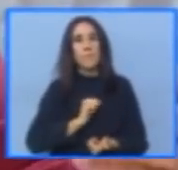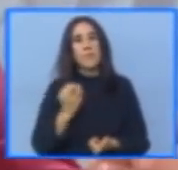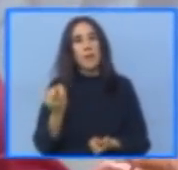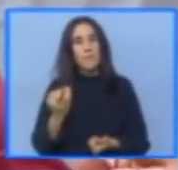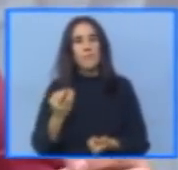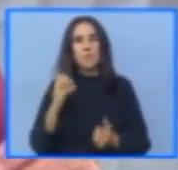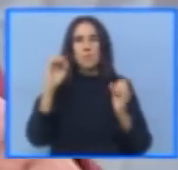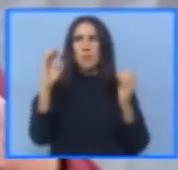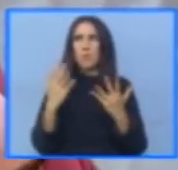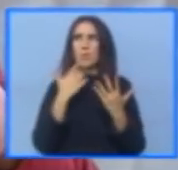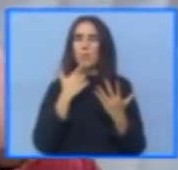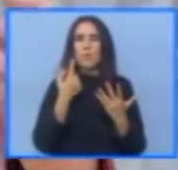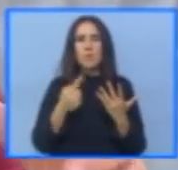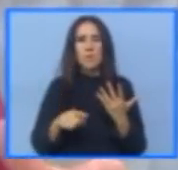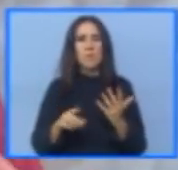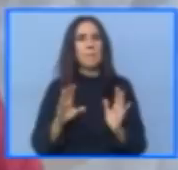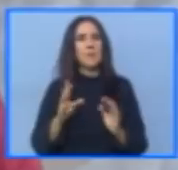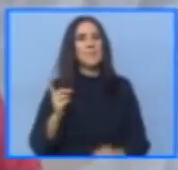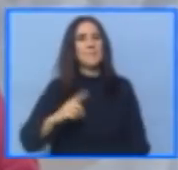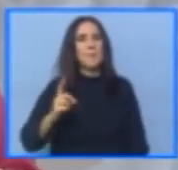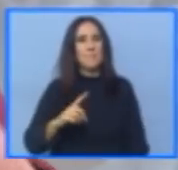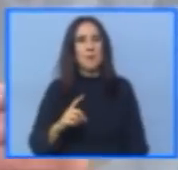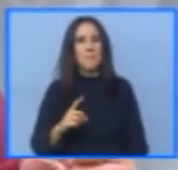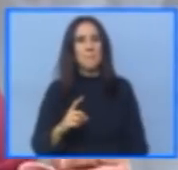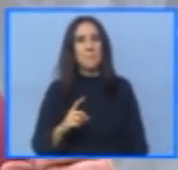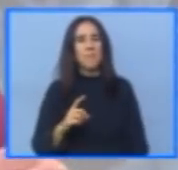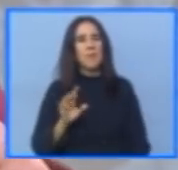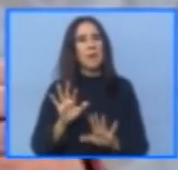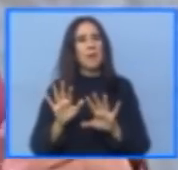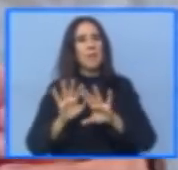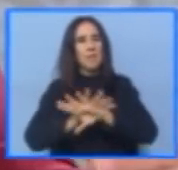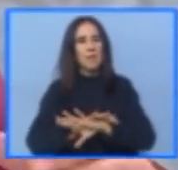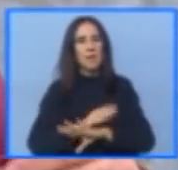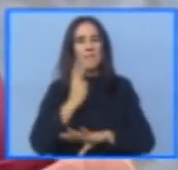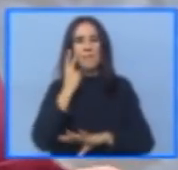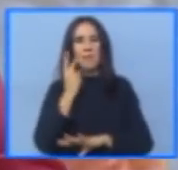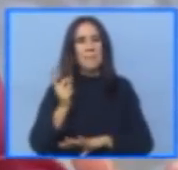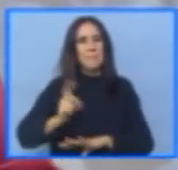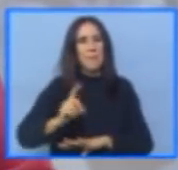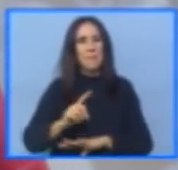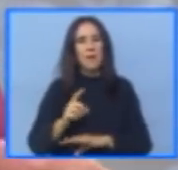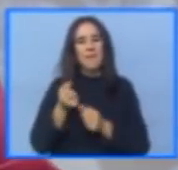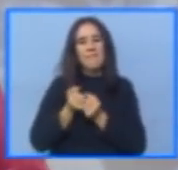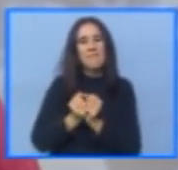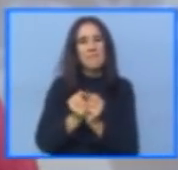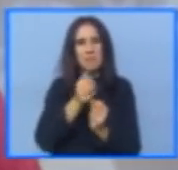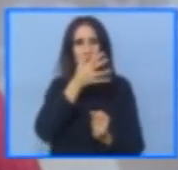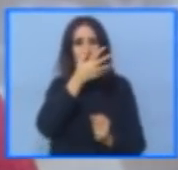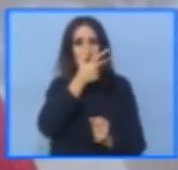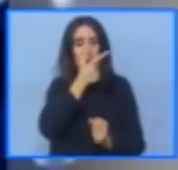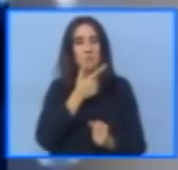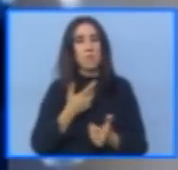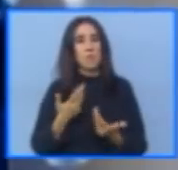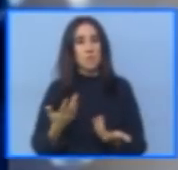de terem muita luz, estão muitas vezes ofuscadas e vivem muitas vezes na penumbra, na tristeza.